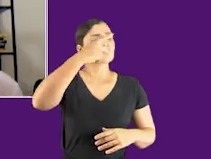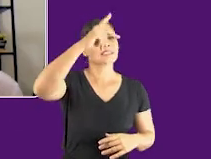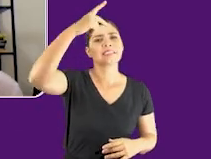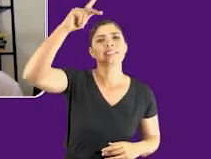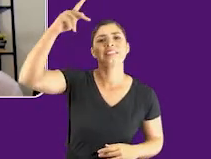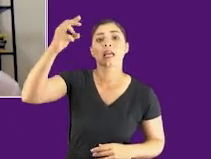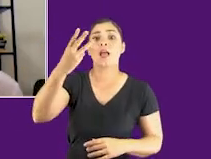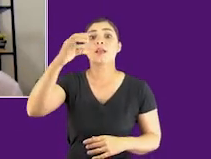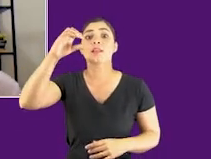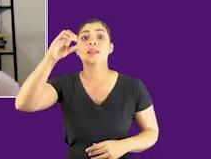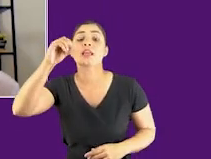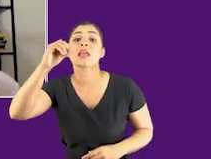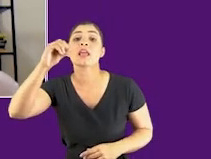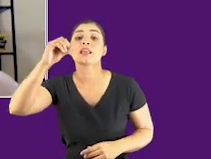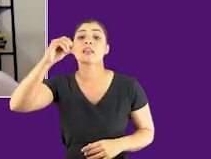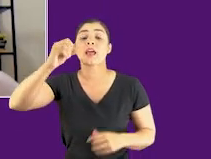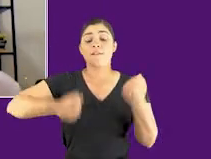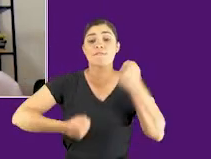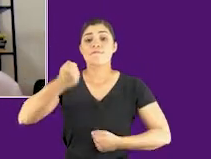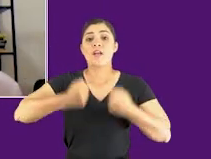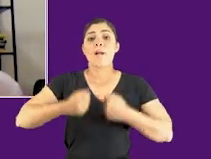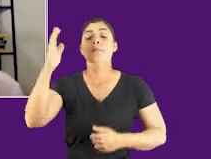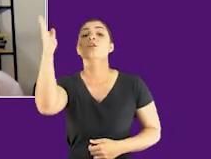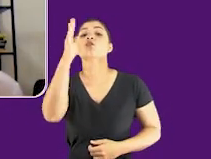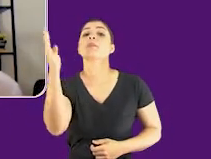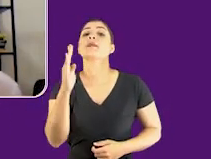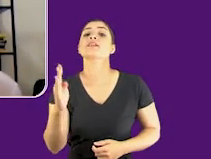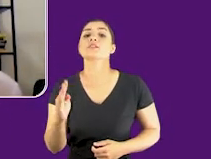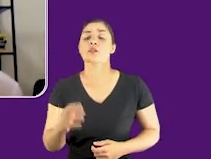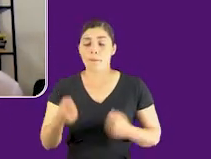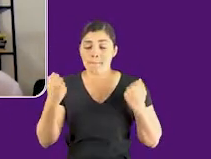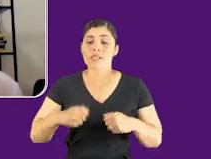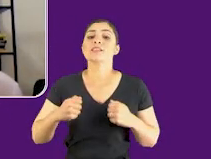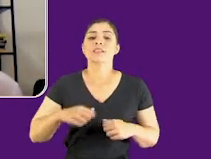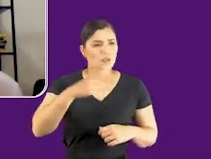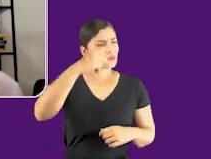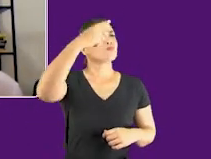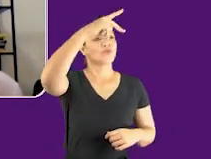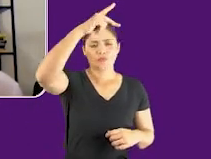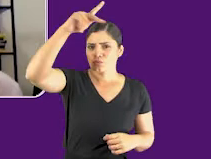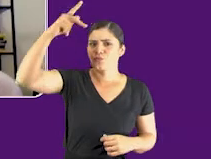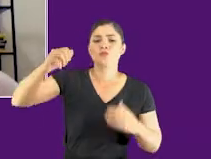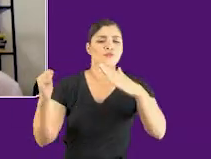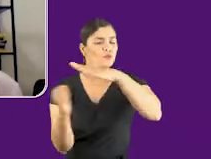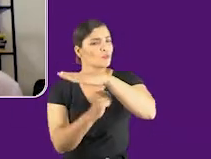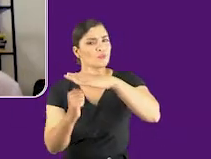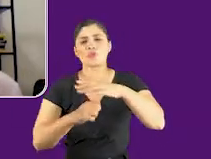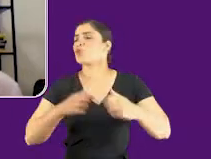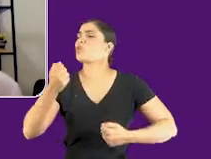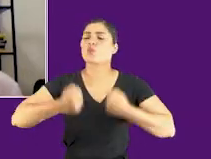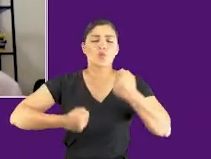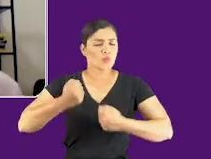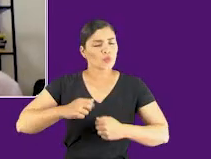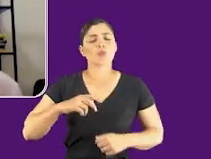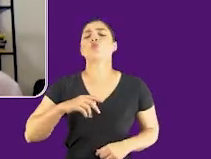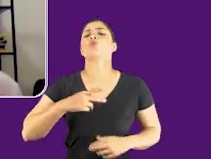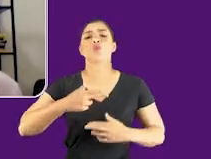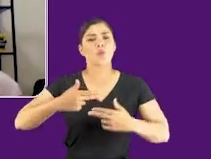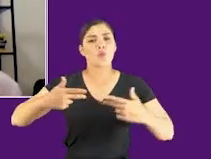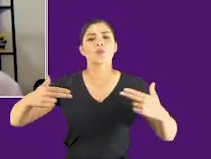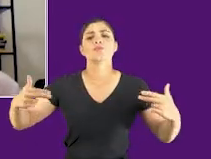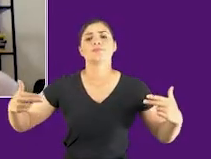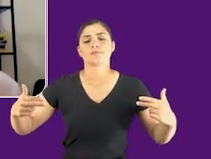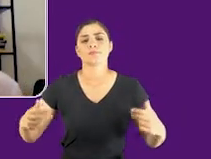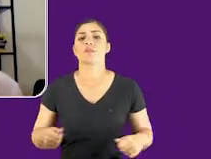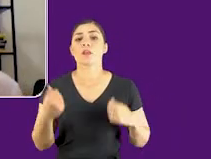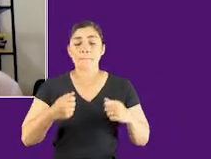as 30 fábricas que nós estamos no Brasil então que nós tenhamos esses essas Torres de controle controlando as